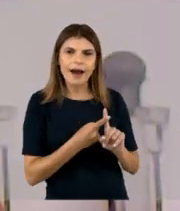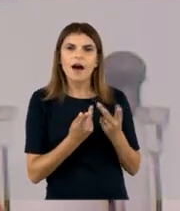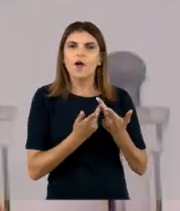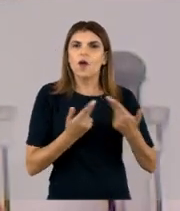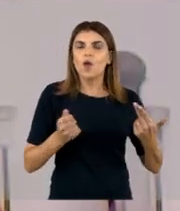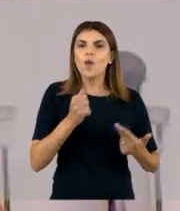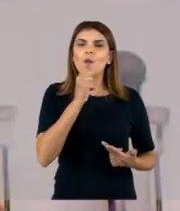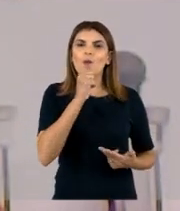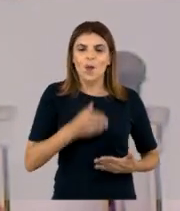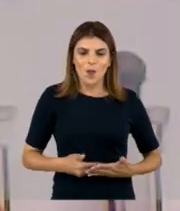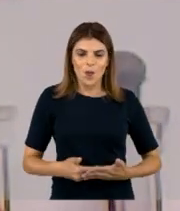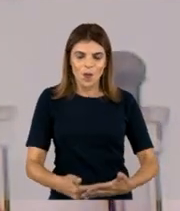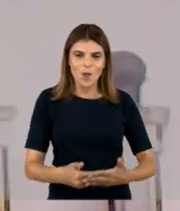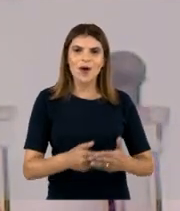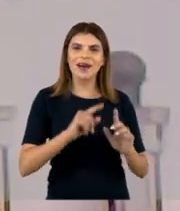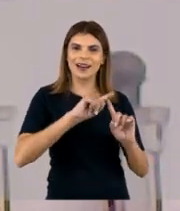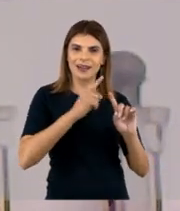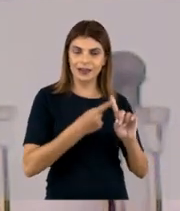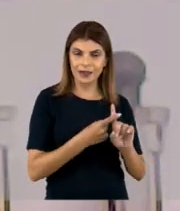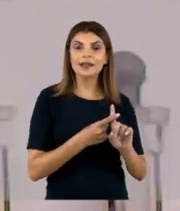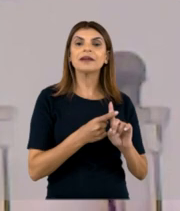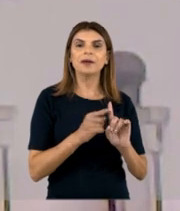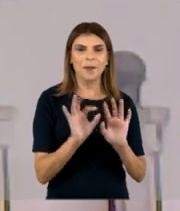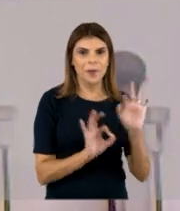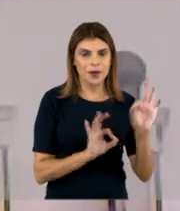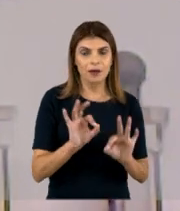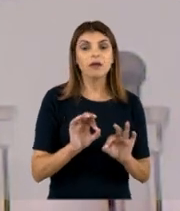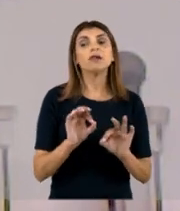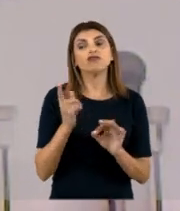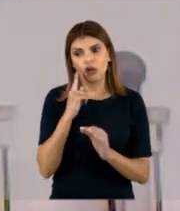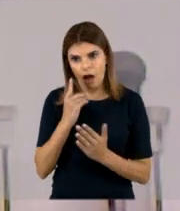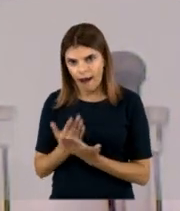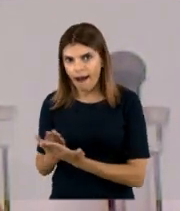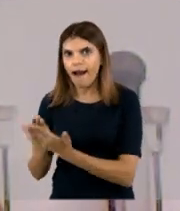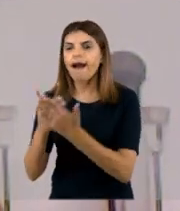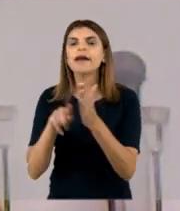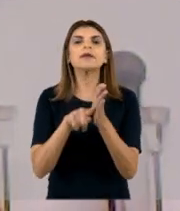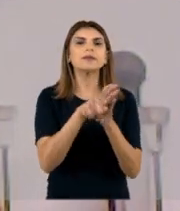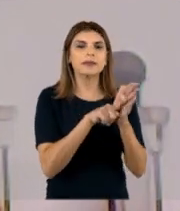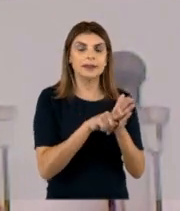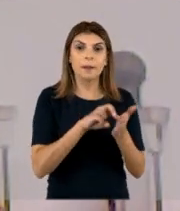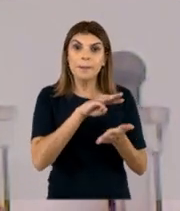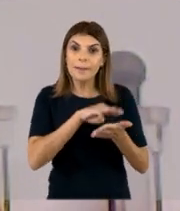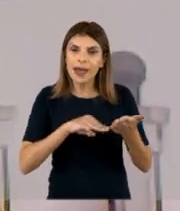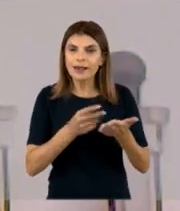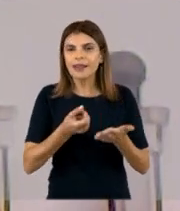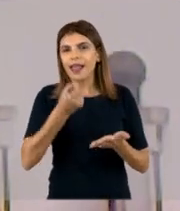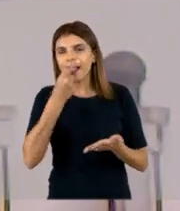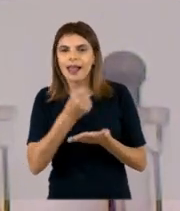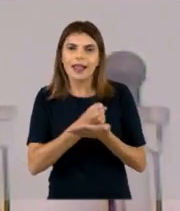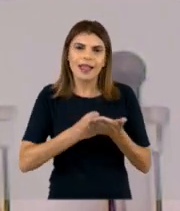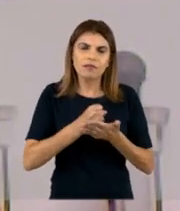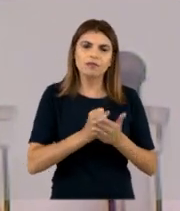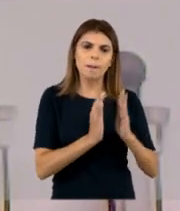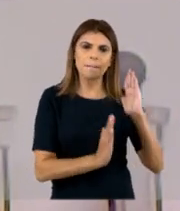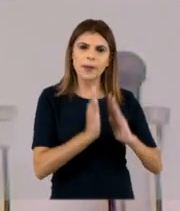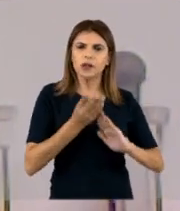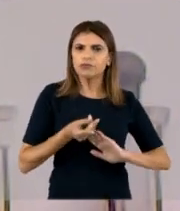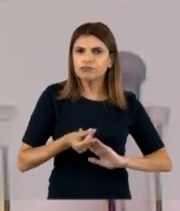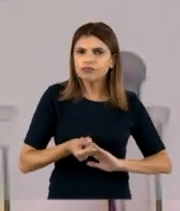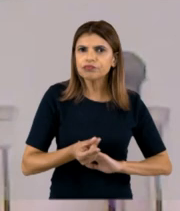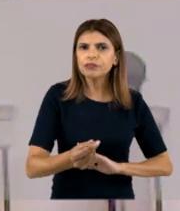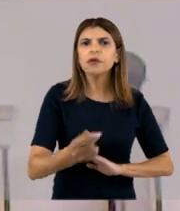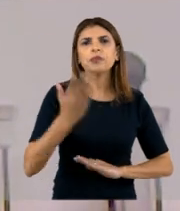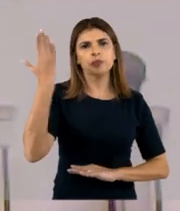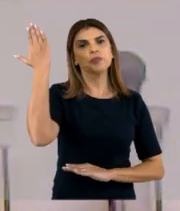e às gestações não planejadas, também temos estudos que mostram que os métodos contraceptivos de longa